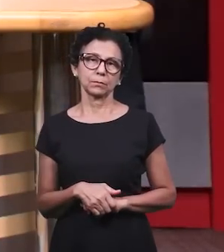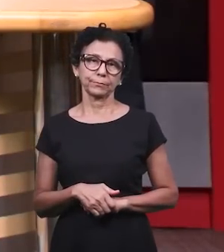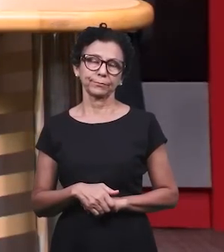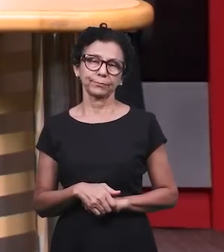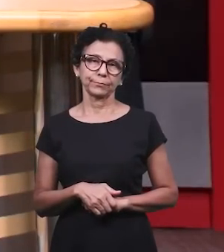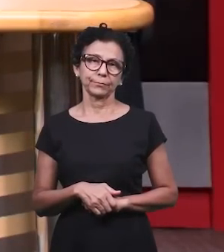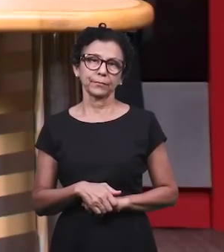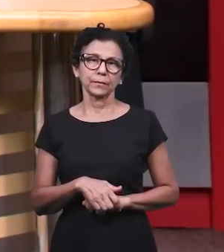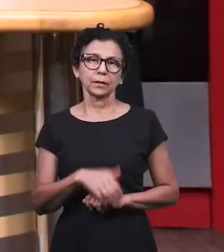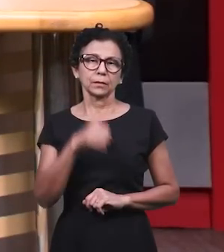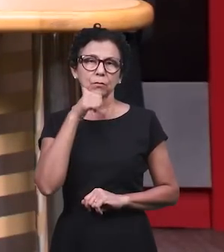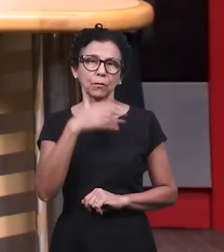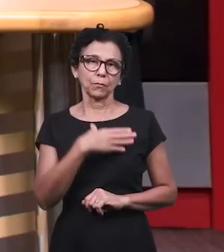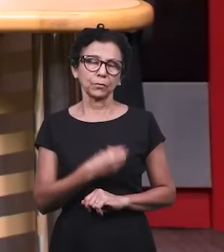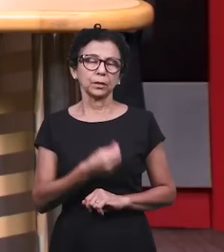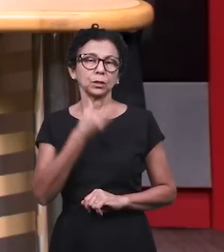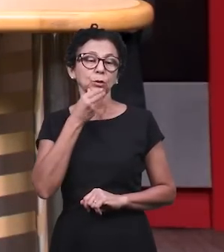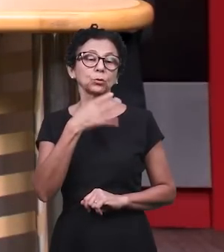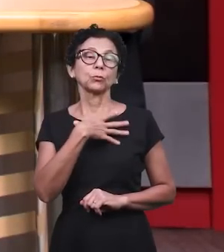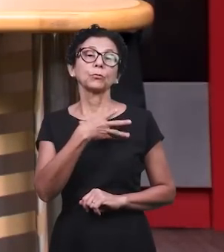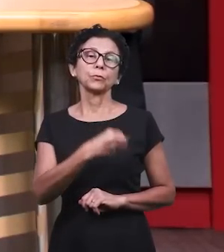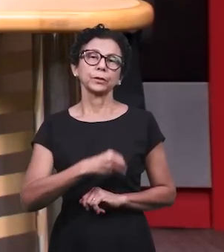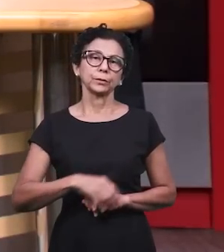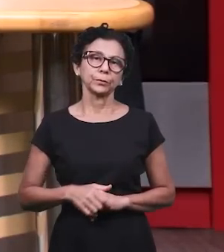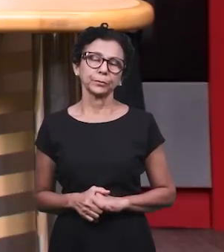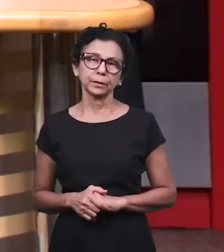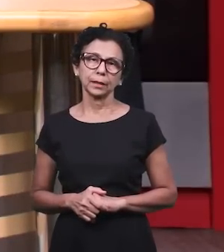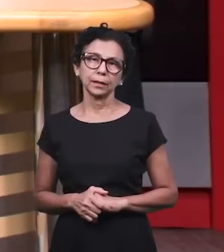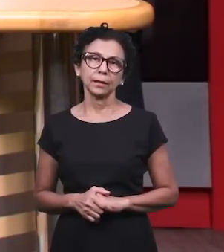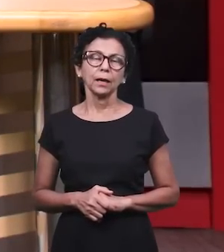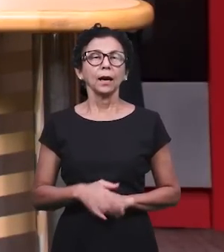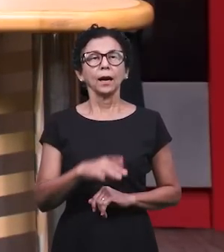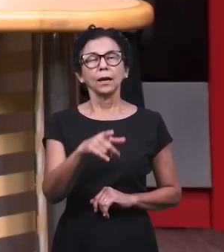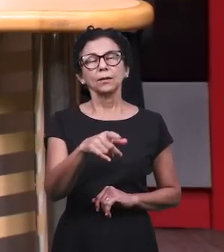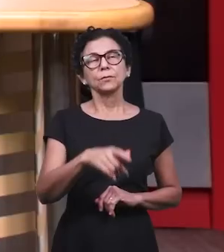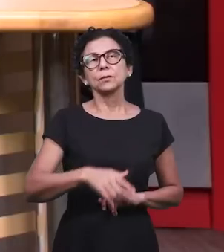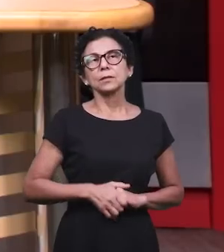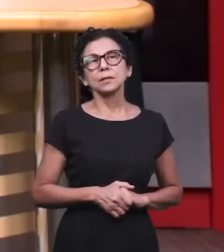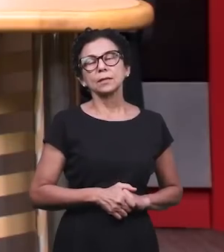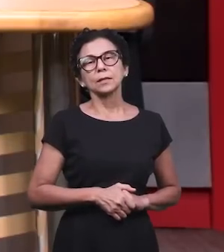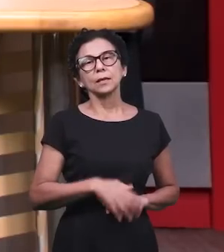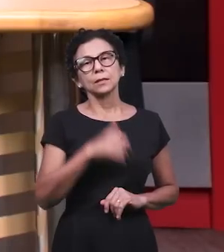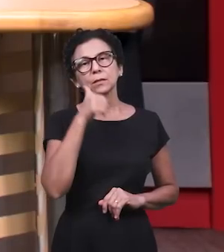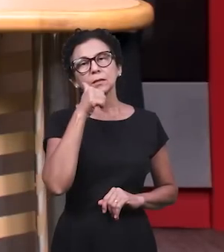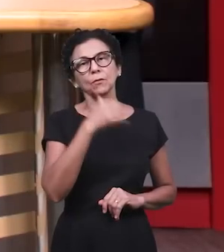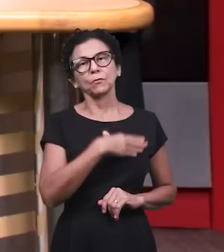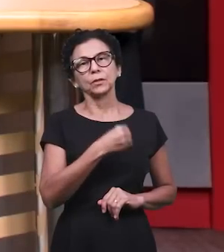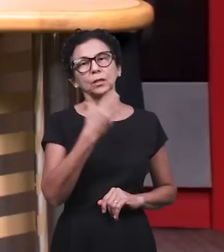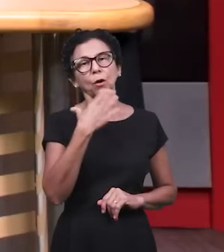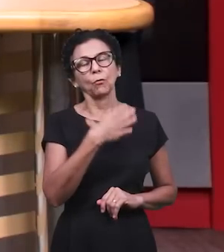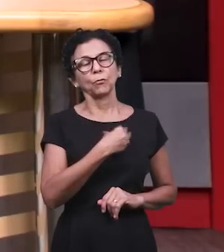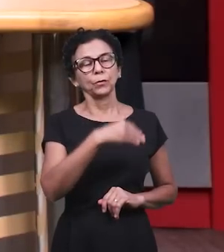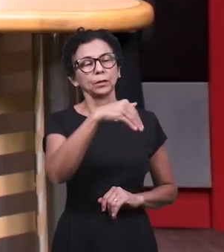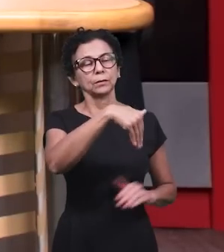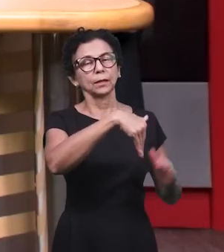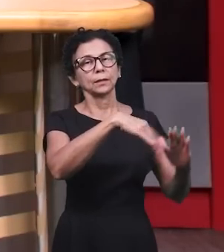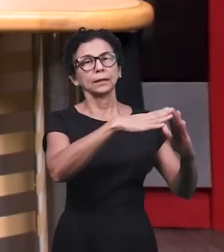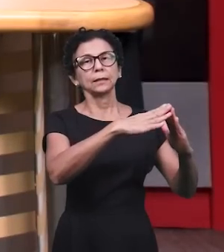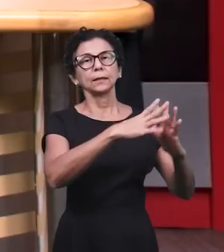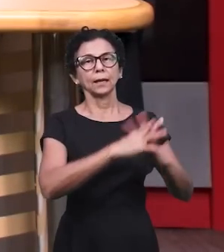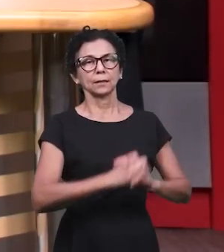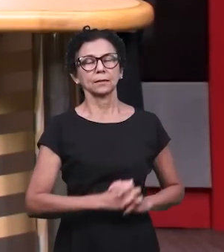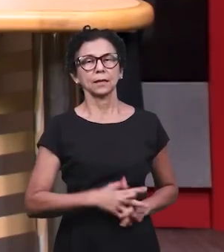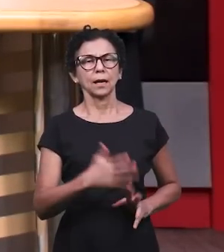Então, quando você sai de casa, com quem os seus filhos estão ficando? Quem é que está frequentando a sua casa? São pessoas que estão rindo de